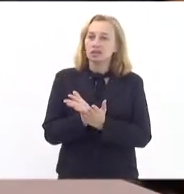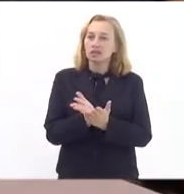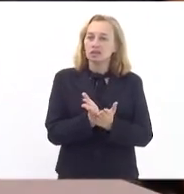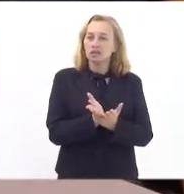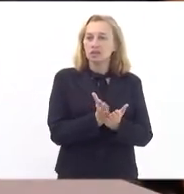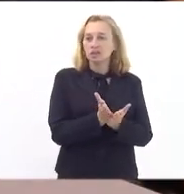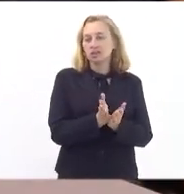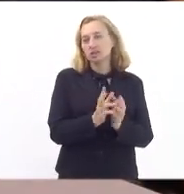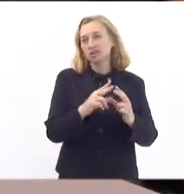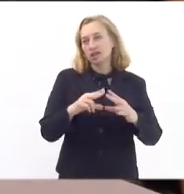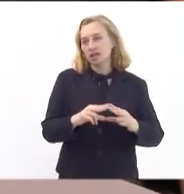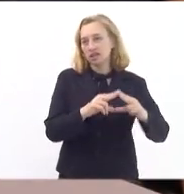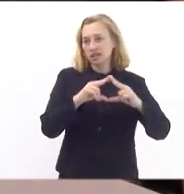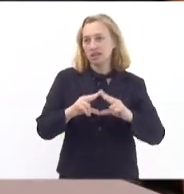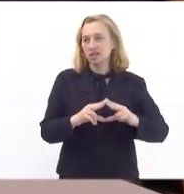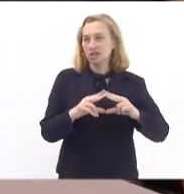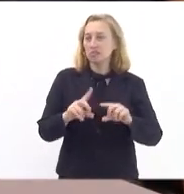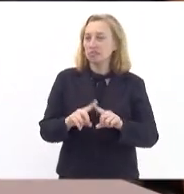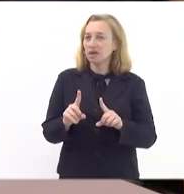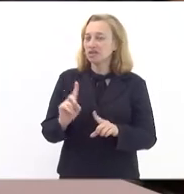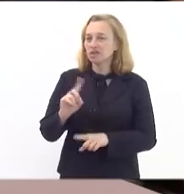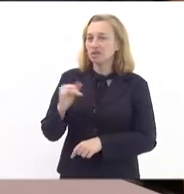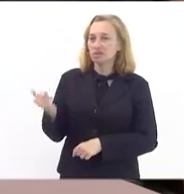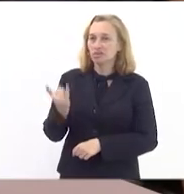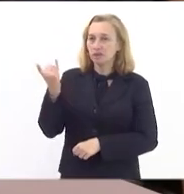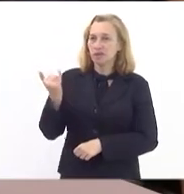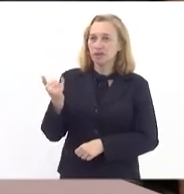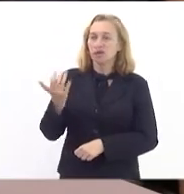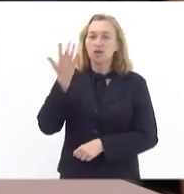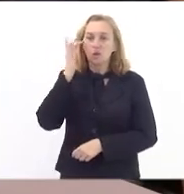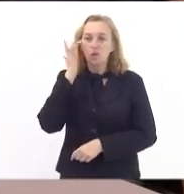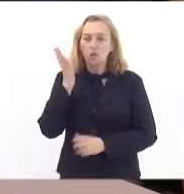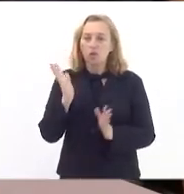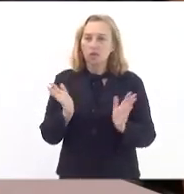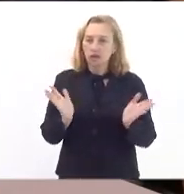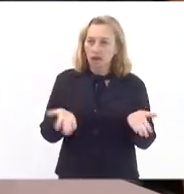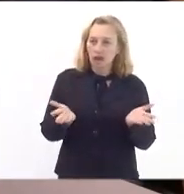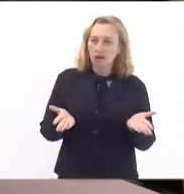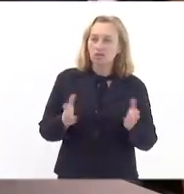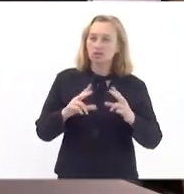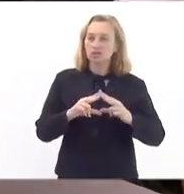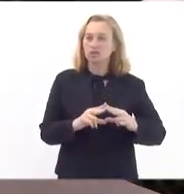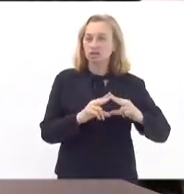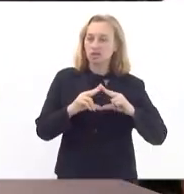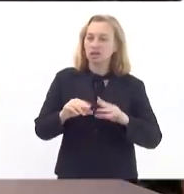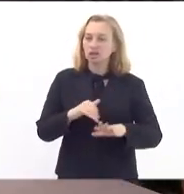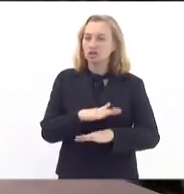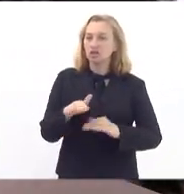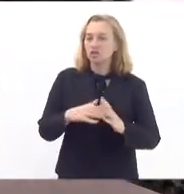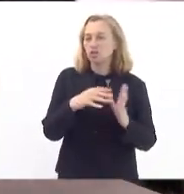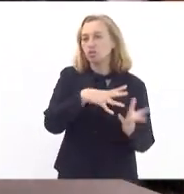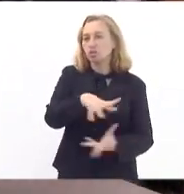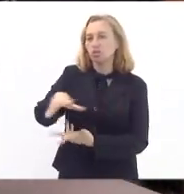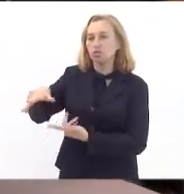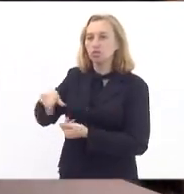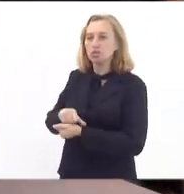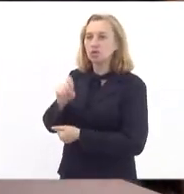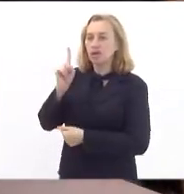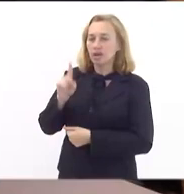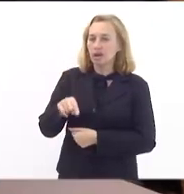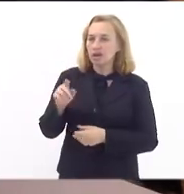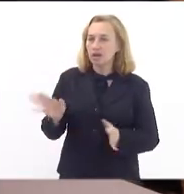mas acho que é desnecessário é hoje a a reciclagem no mundo inteiro ela é